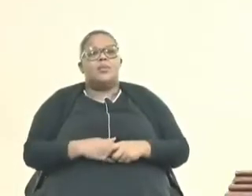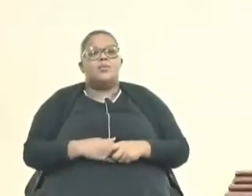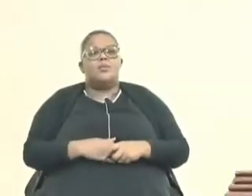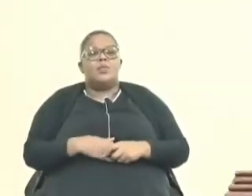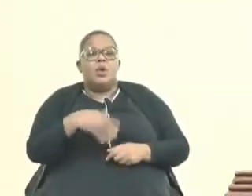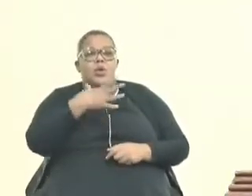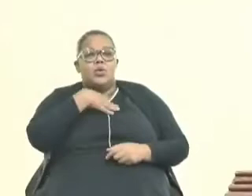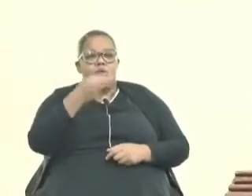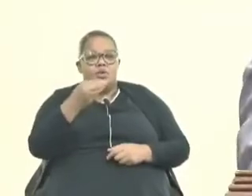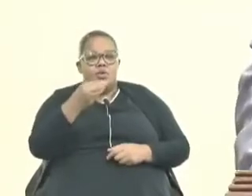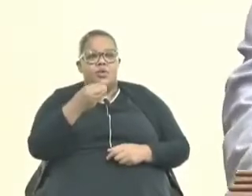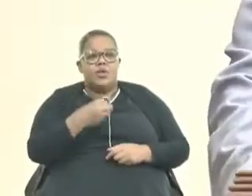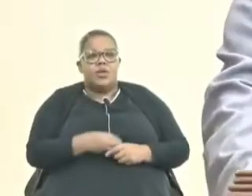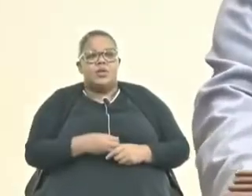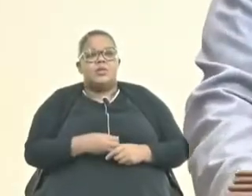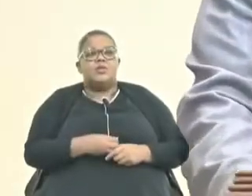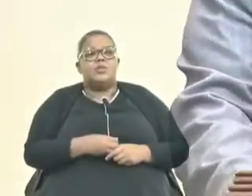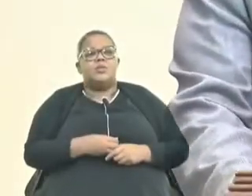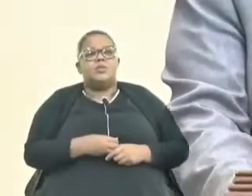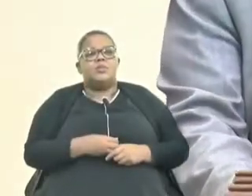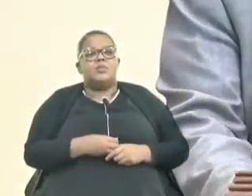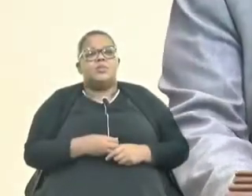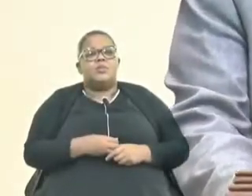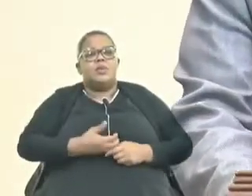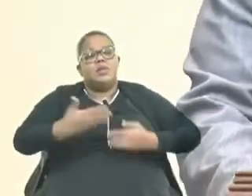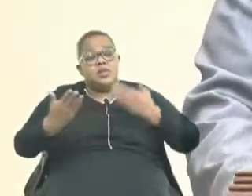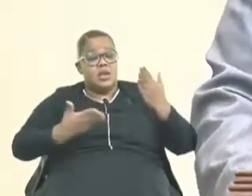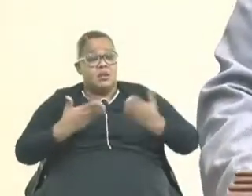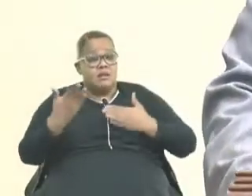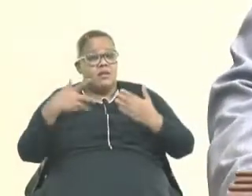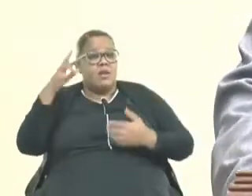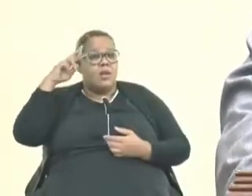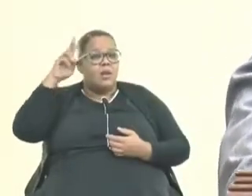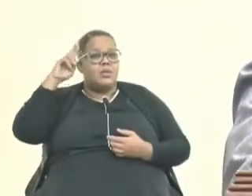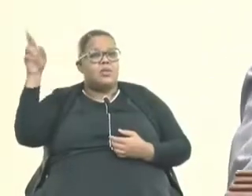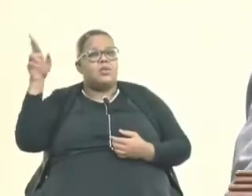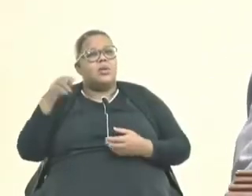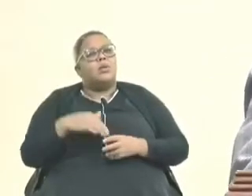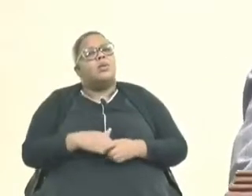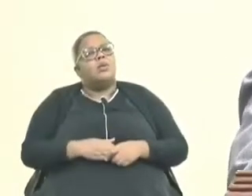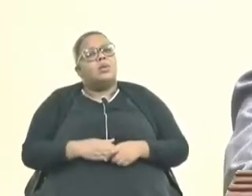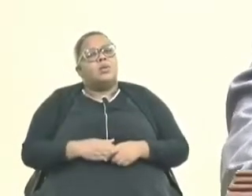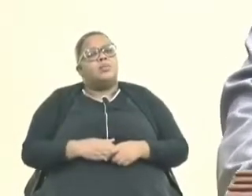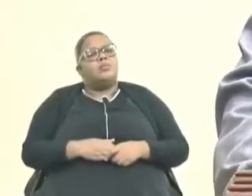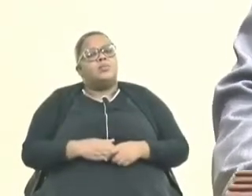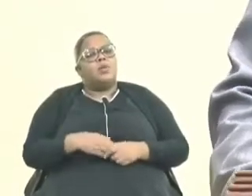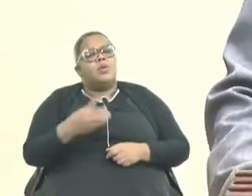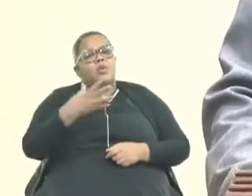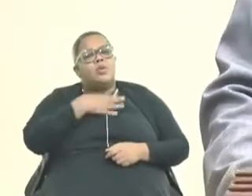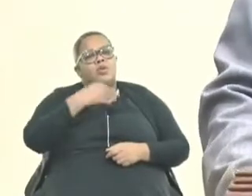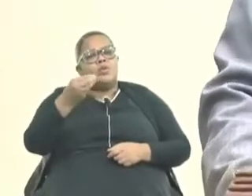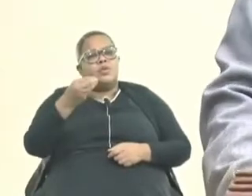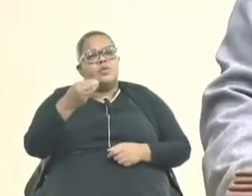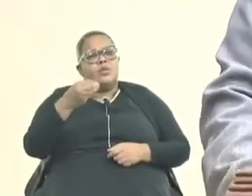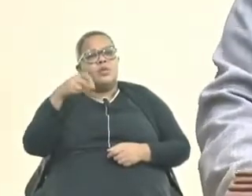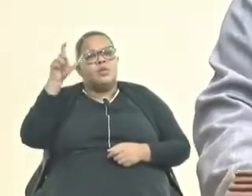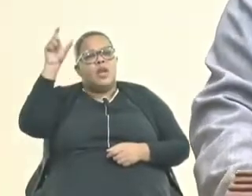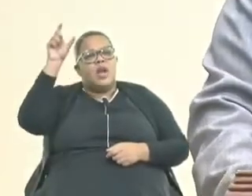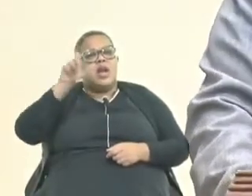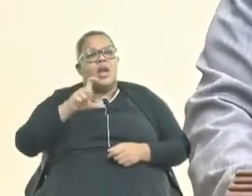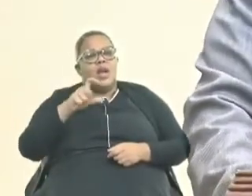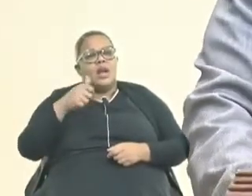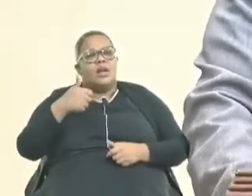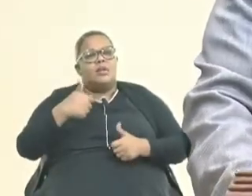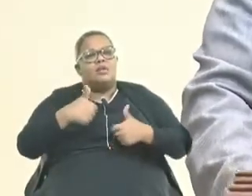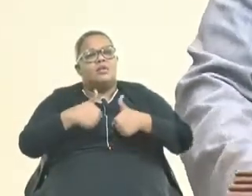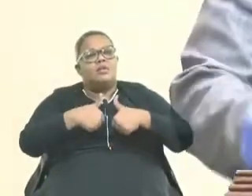e fineias eram sacerdotes do templo segundo as escrituras sagradas os filhos de Eri eles eram filhos